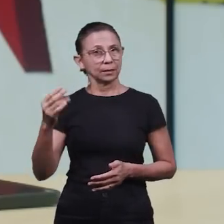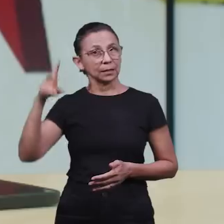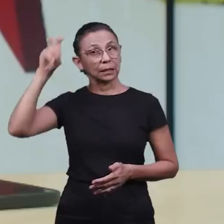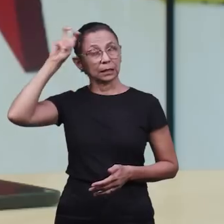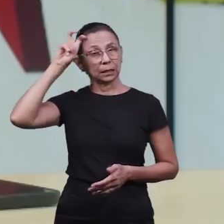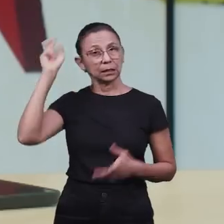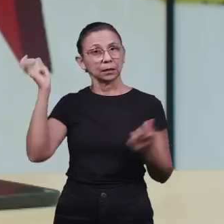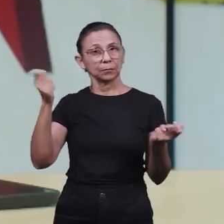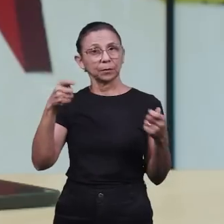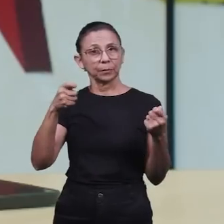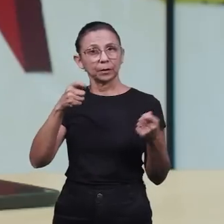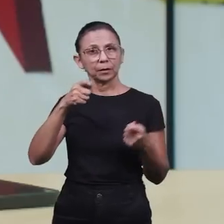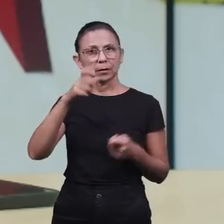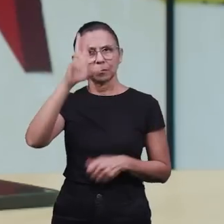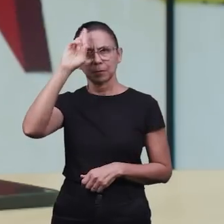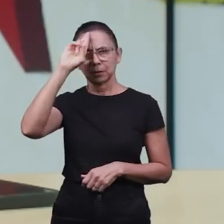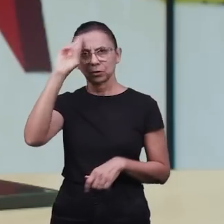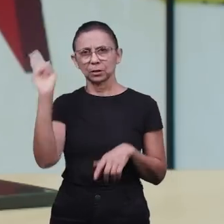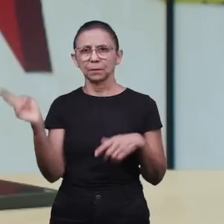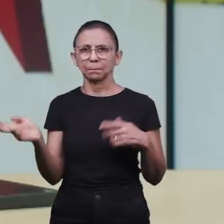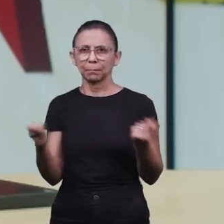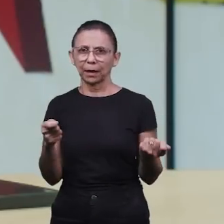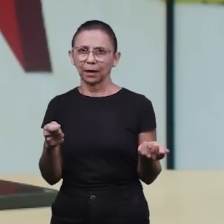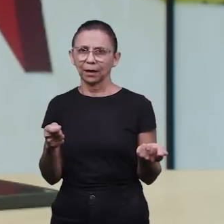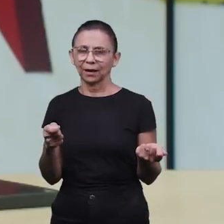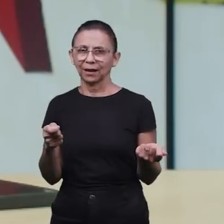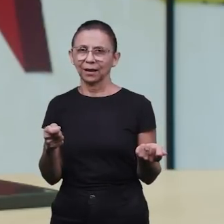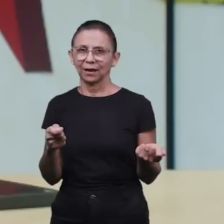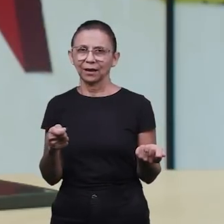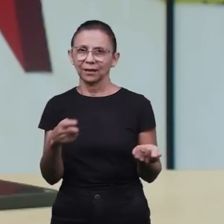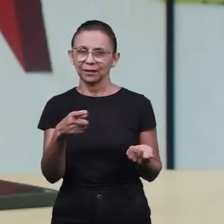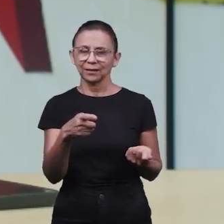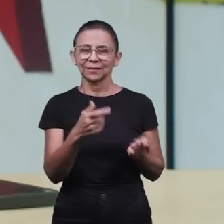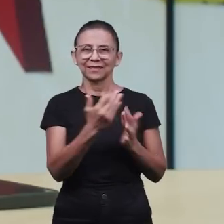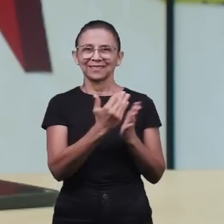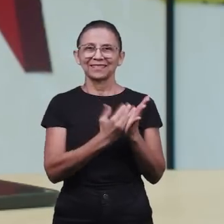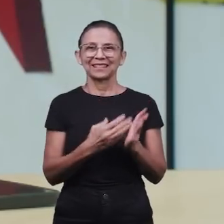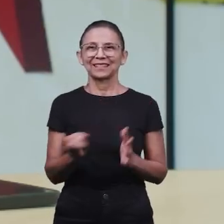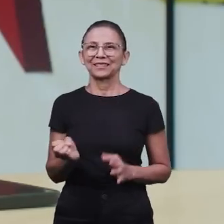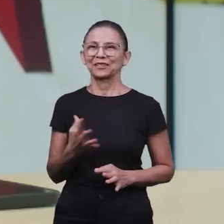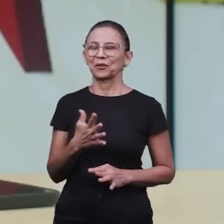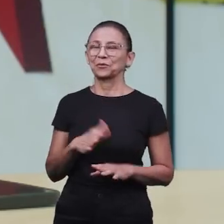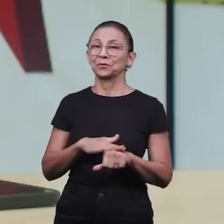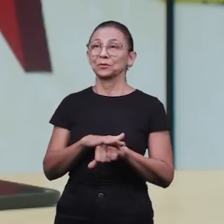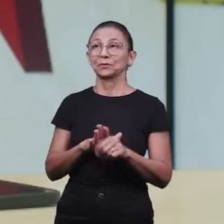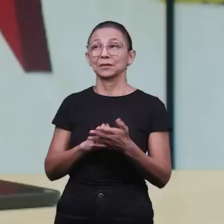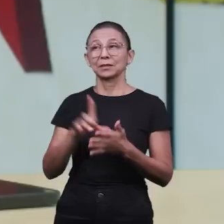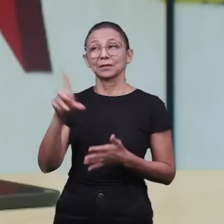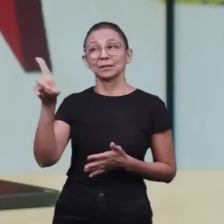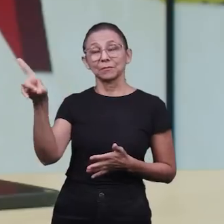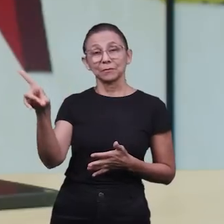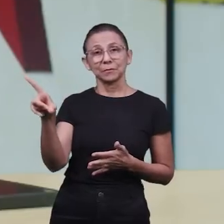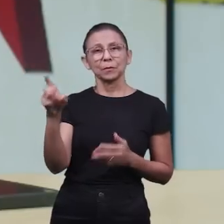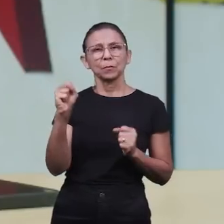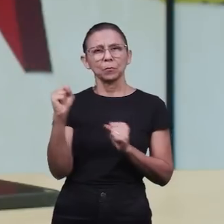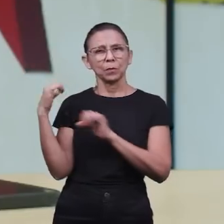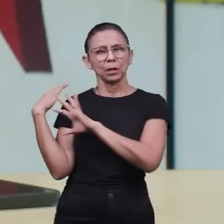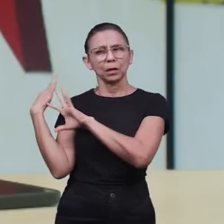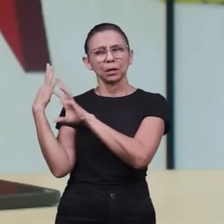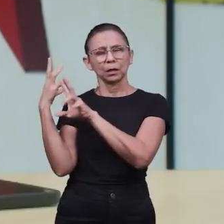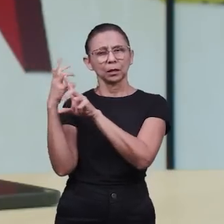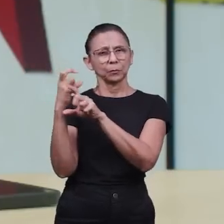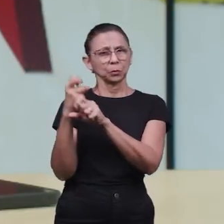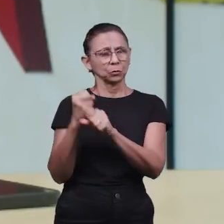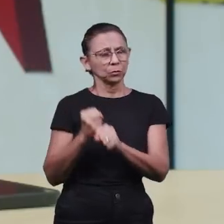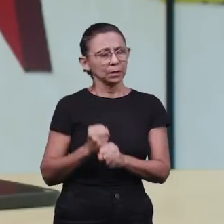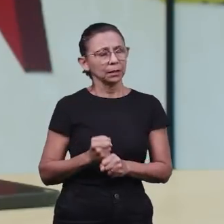toda quinta-feira, em torno do meio-dia, você tem, então, uma edição inédita do Conversas Bíblicas que você revê